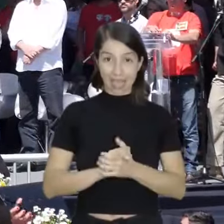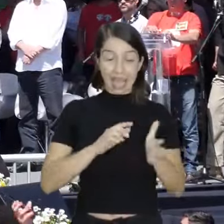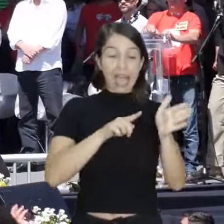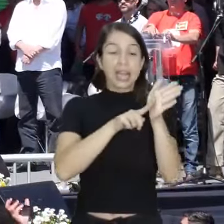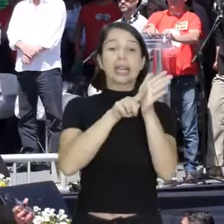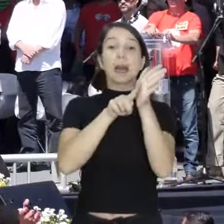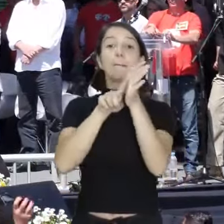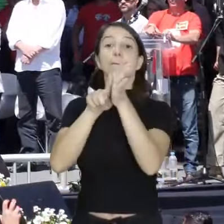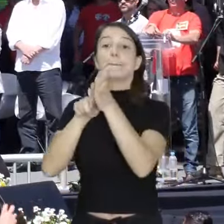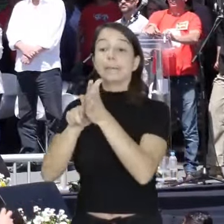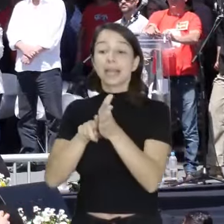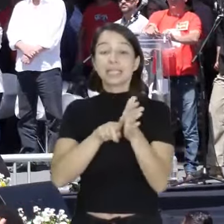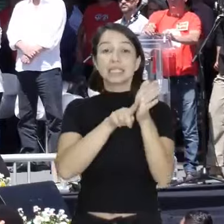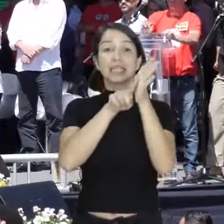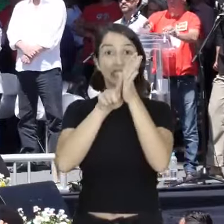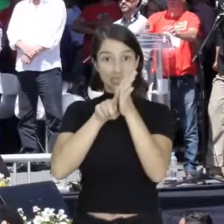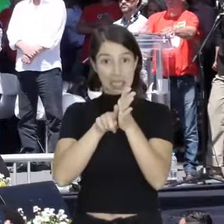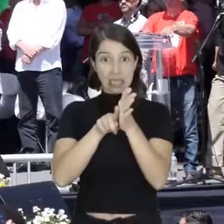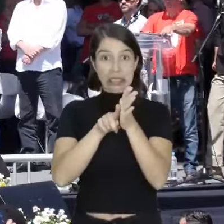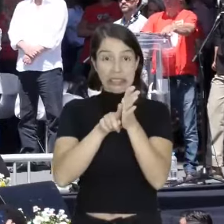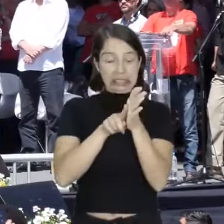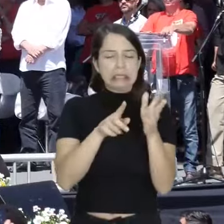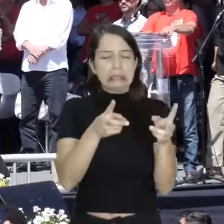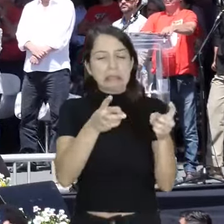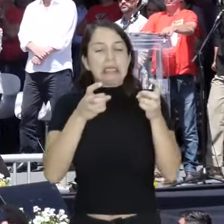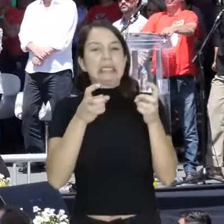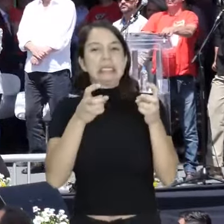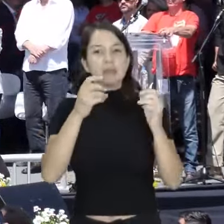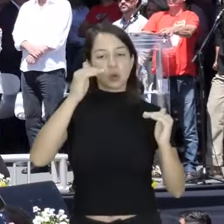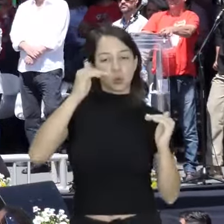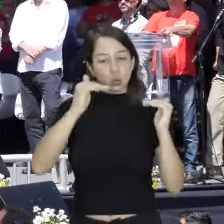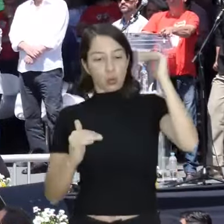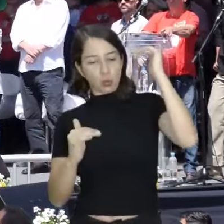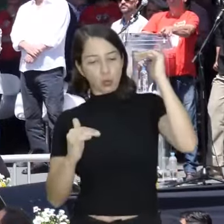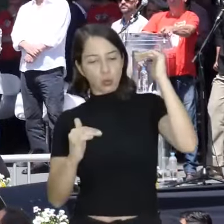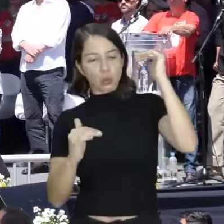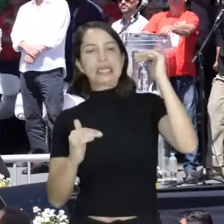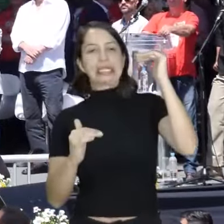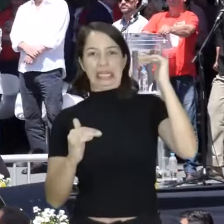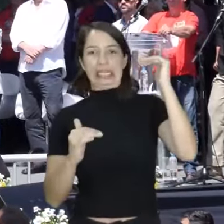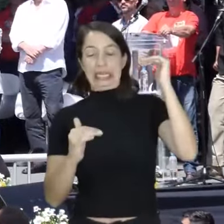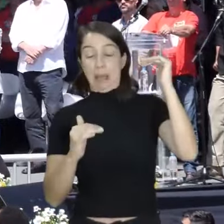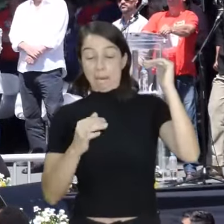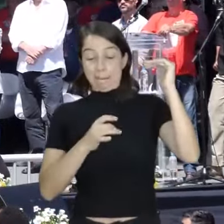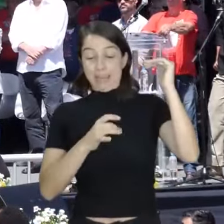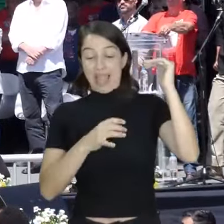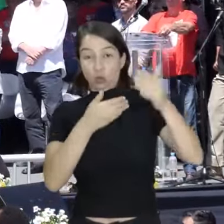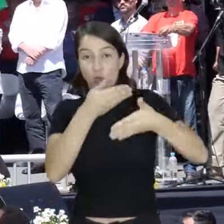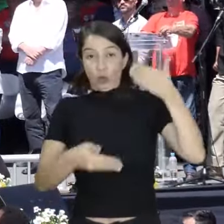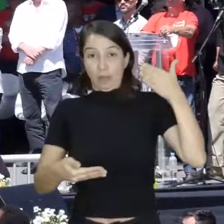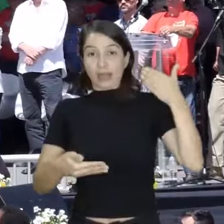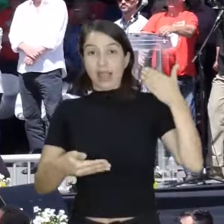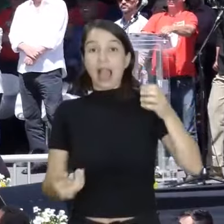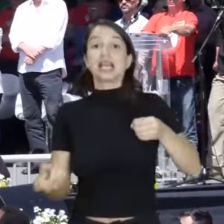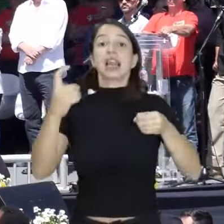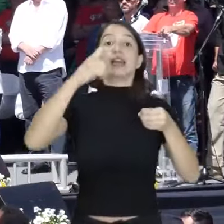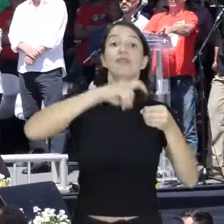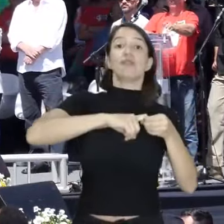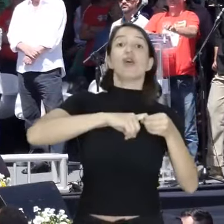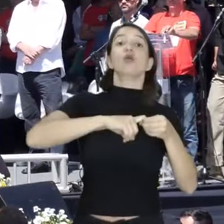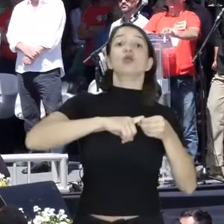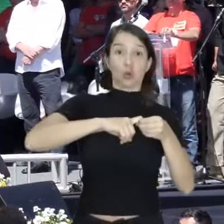600, resolveu dar auxílio para motorista de táxi, resolveu dar auxílio para motorista de caminhão.